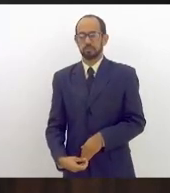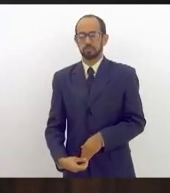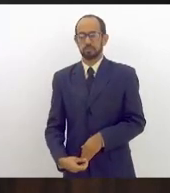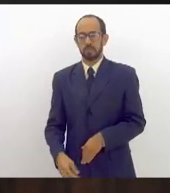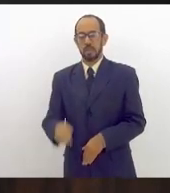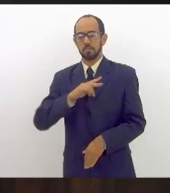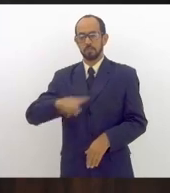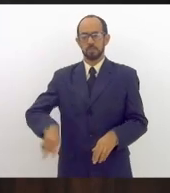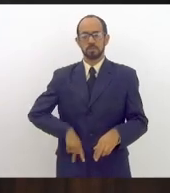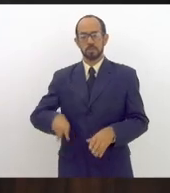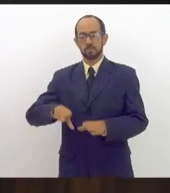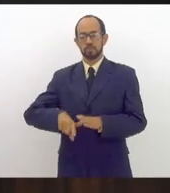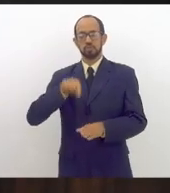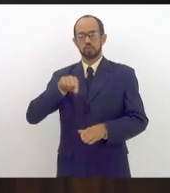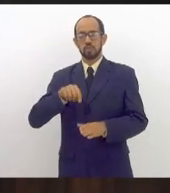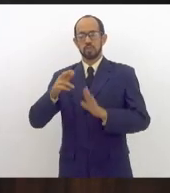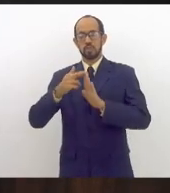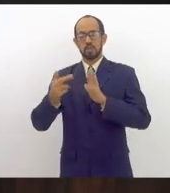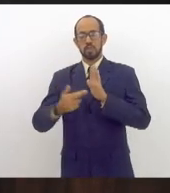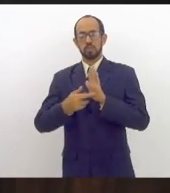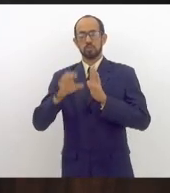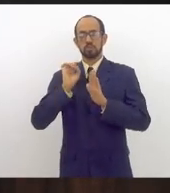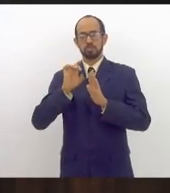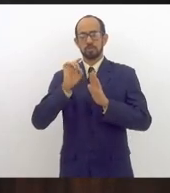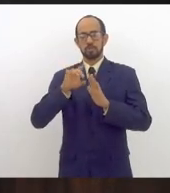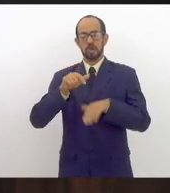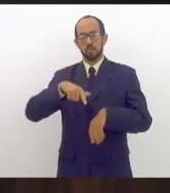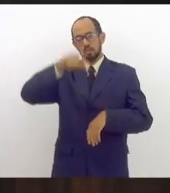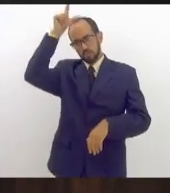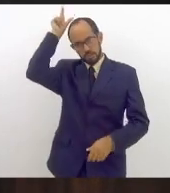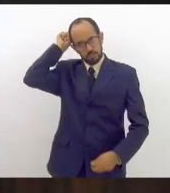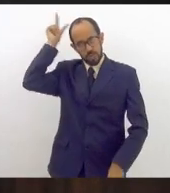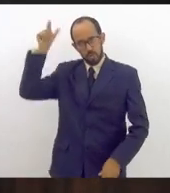Presidência designa relator especial deputado Luiz Paulo.